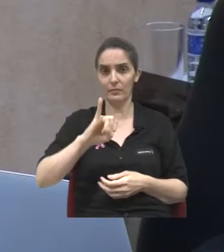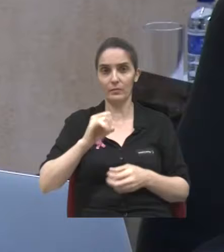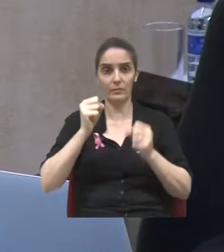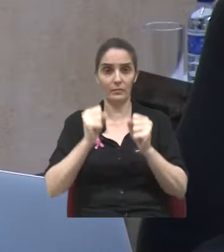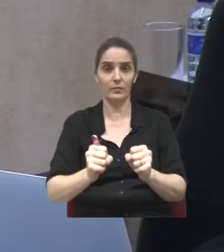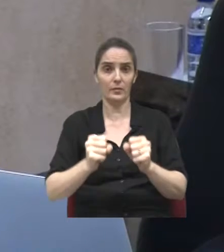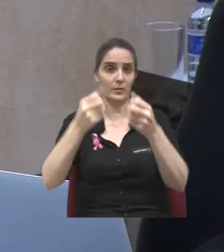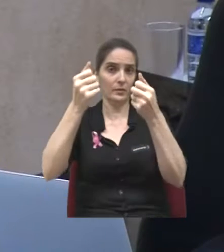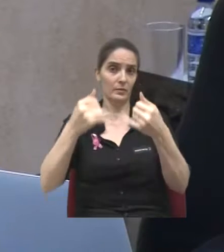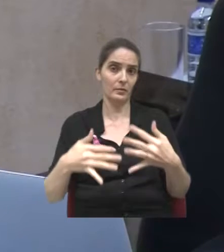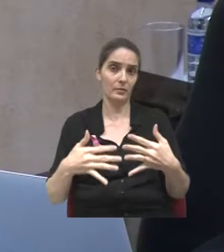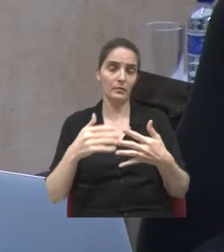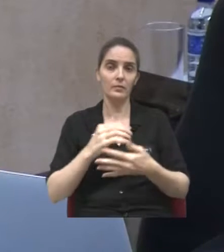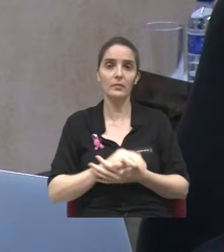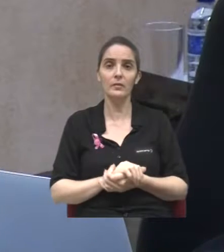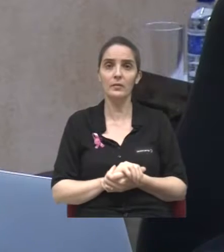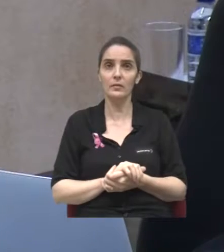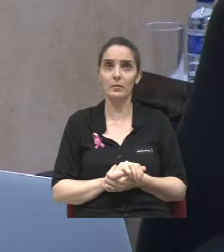não me importo.